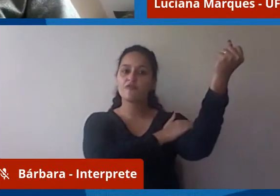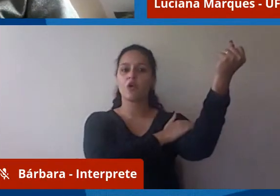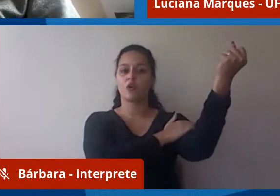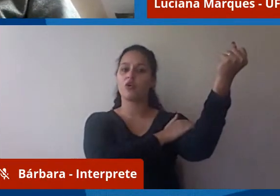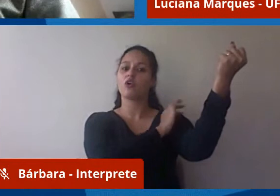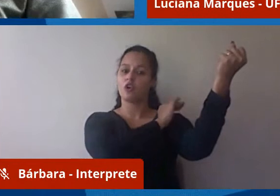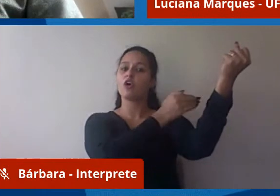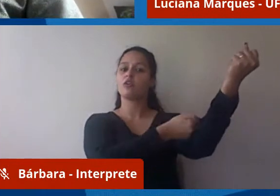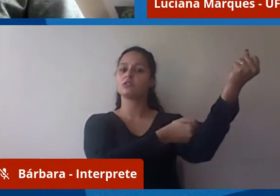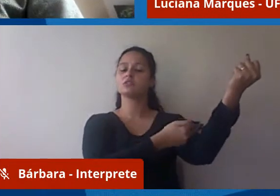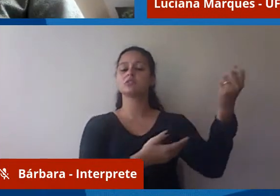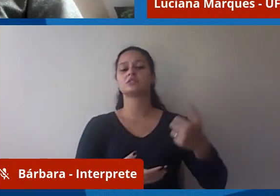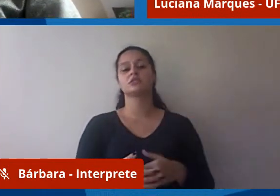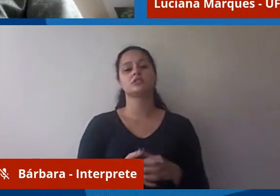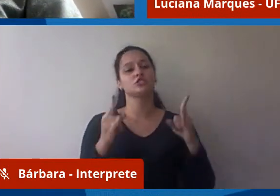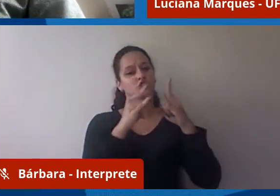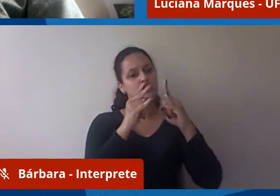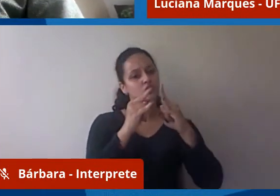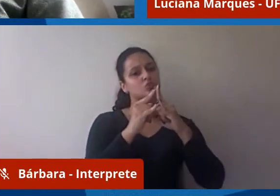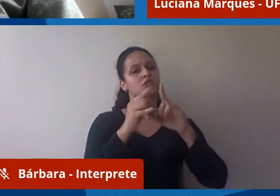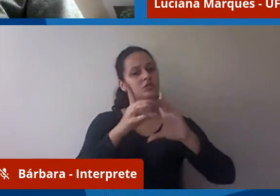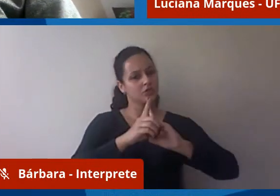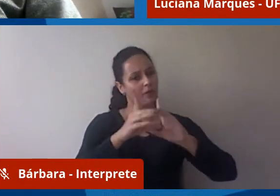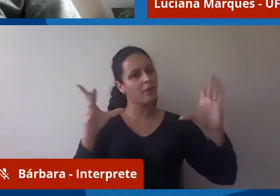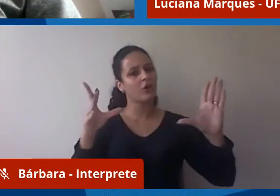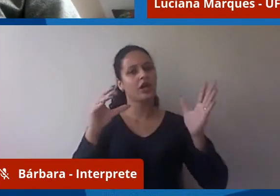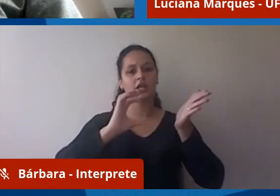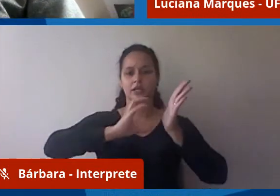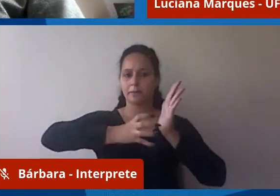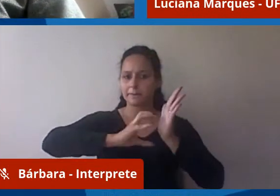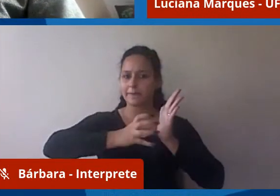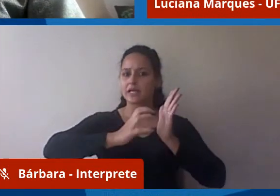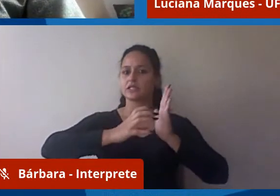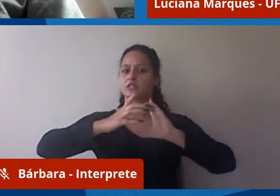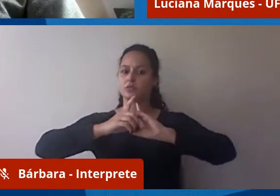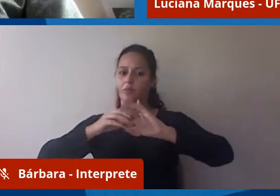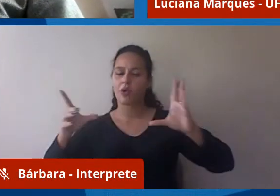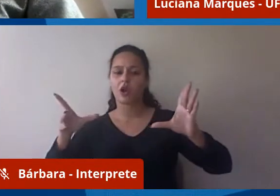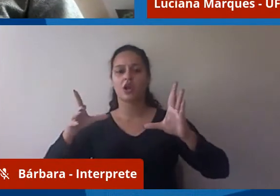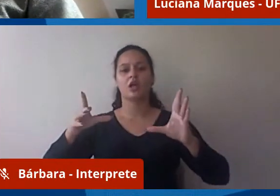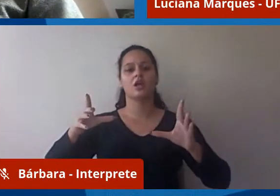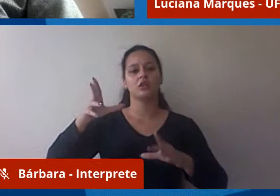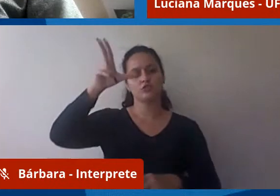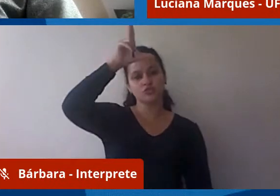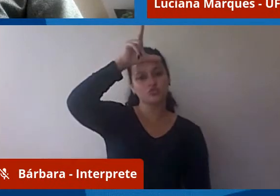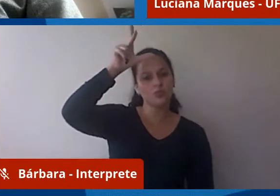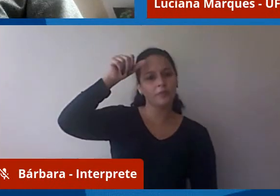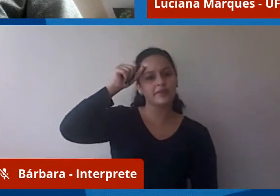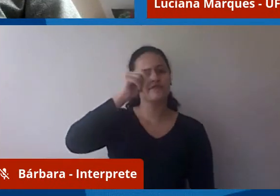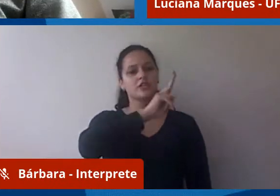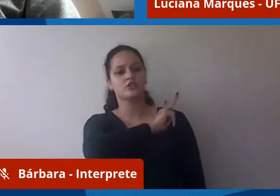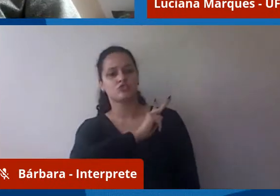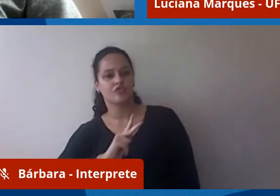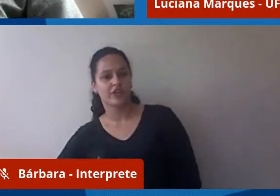democratizar nossas instituições, nossos partidos, nossas câmaras de vereadores, nossas prefeituras,